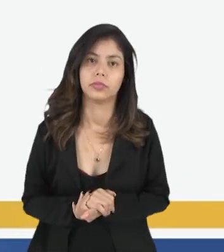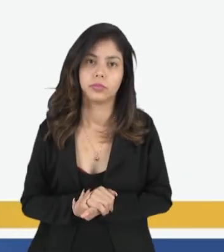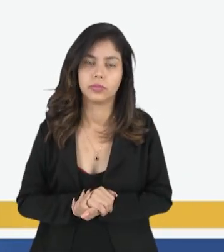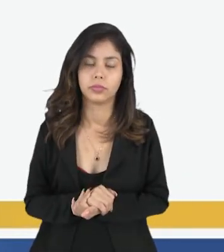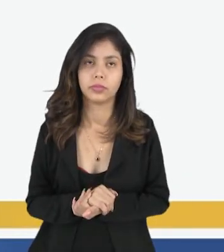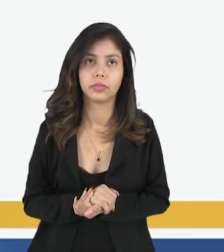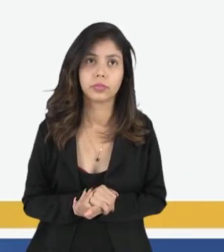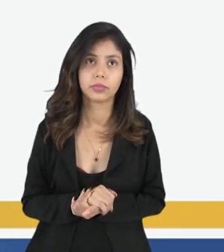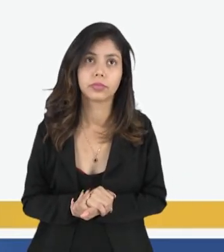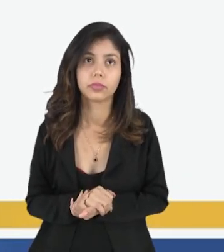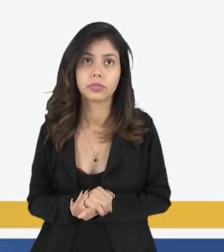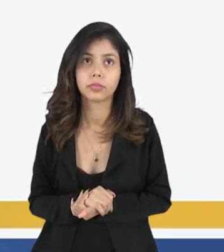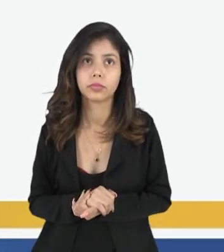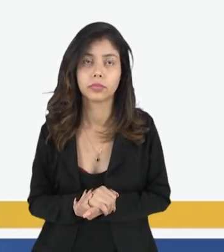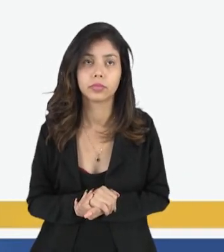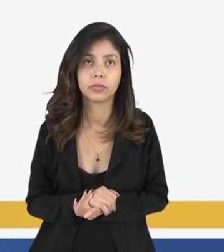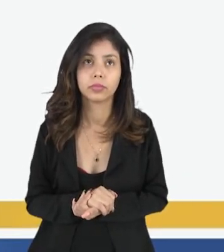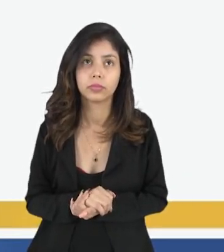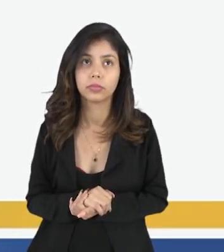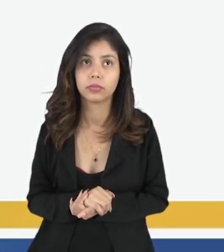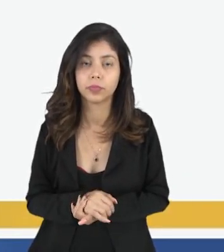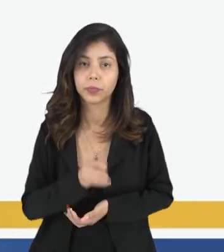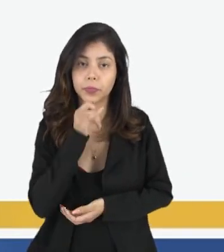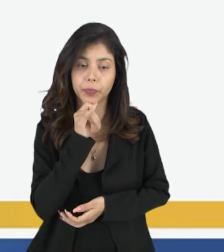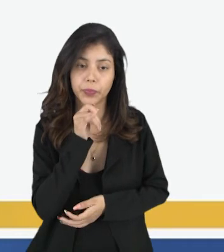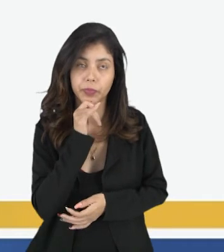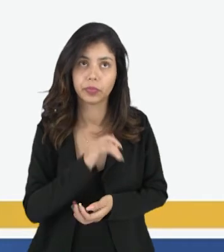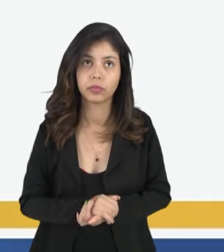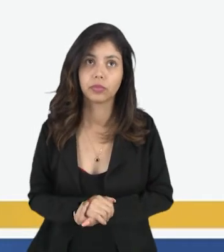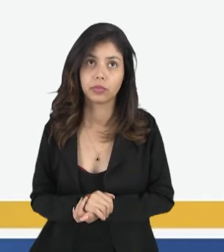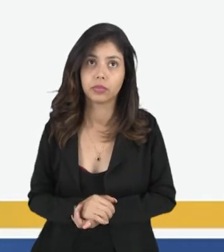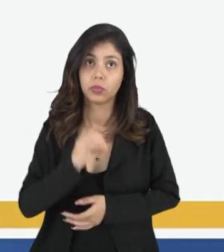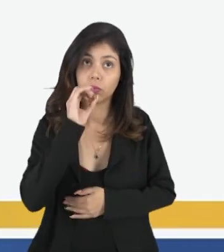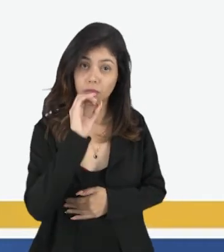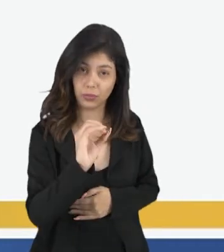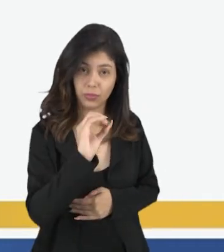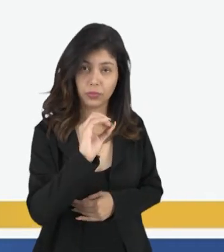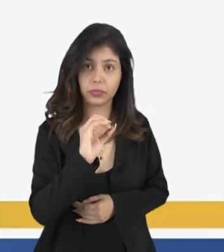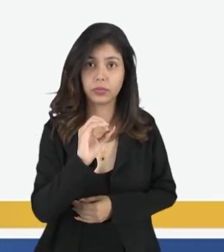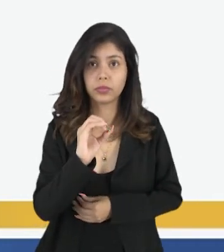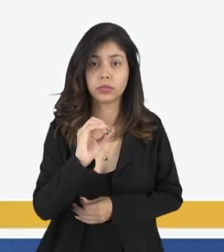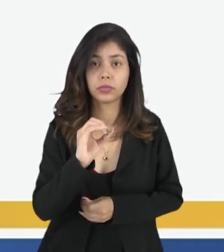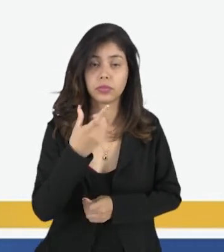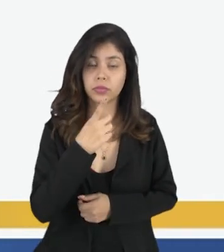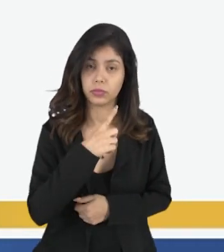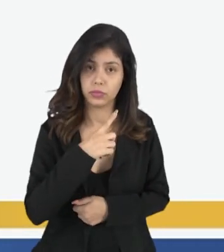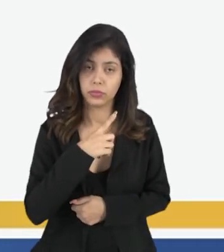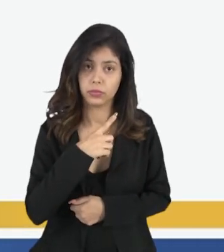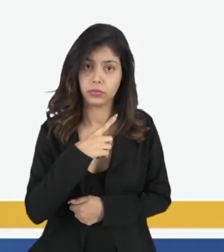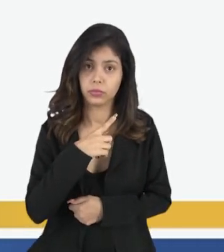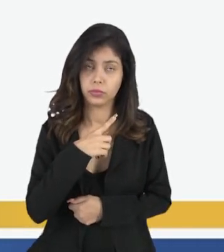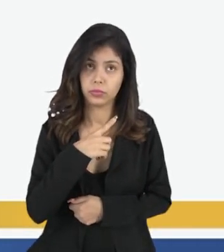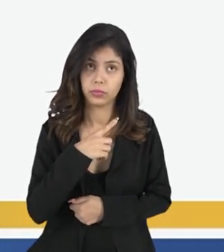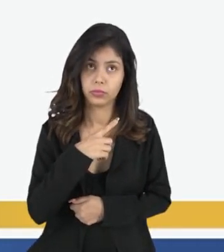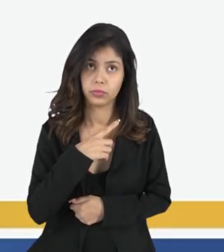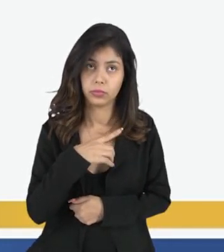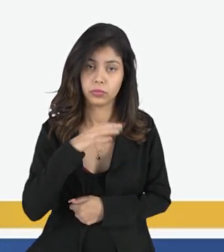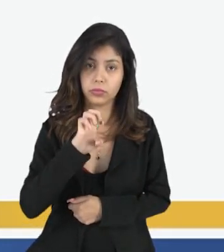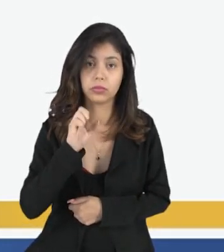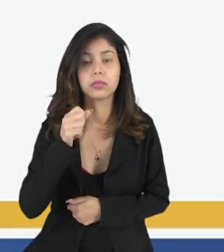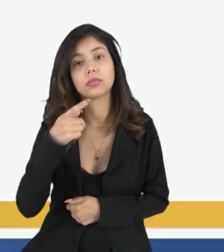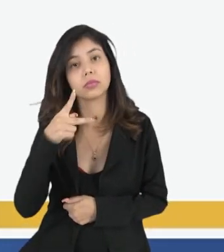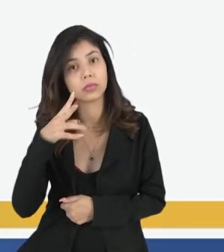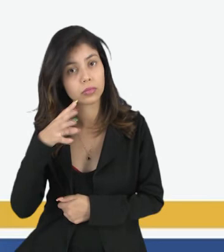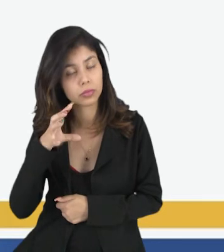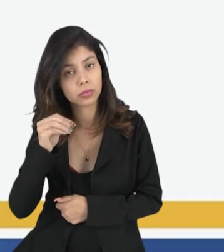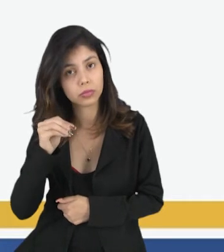nessa fórmula, nós vamos ter, por exemplo, que no tempo zero, nós vamos ter o espaço em 15